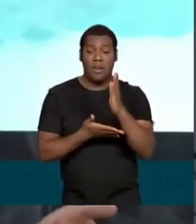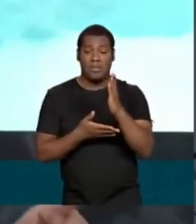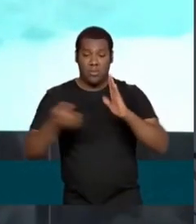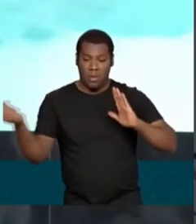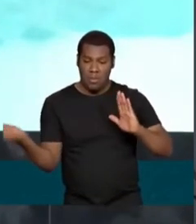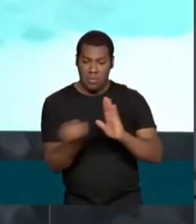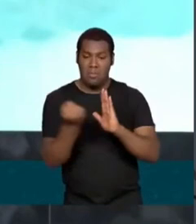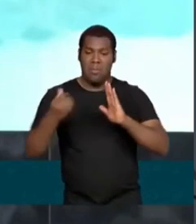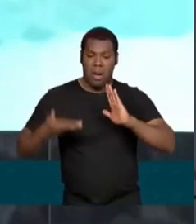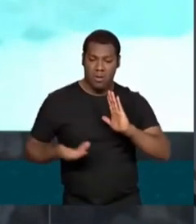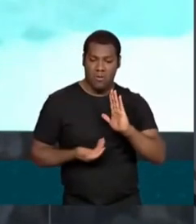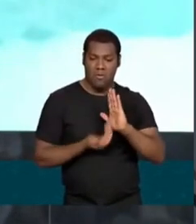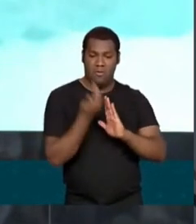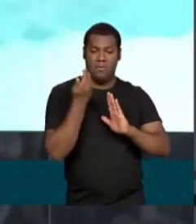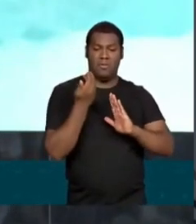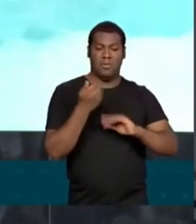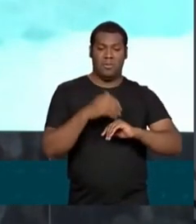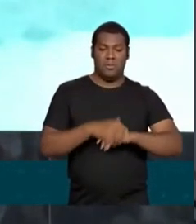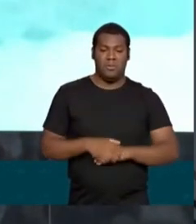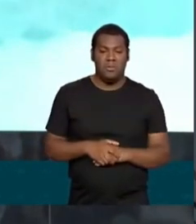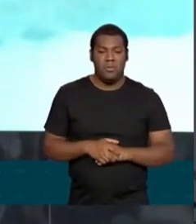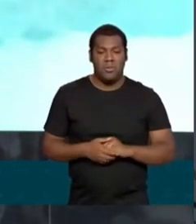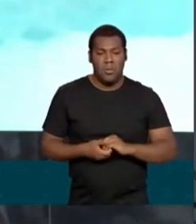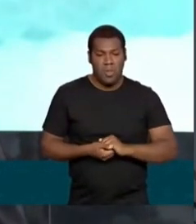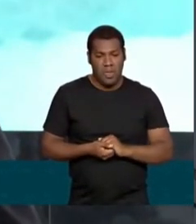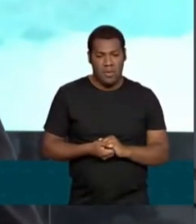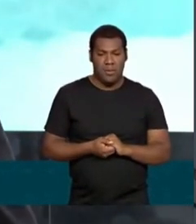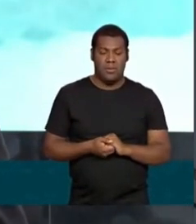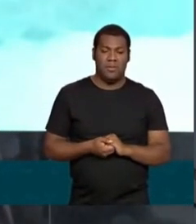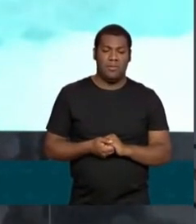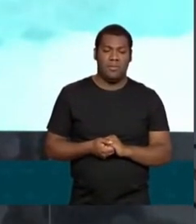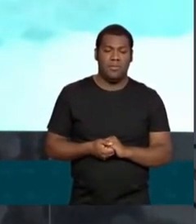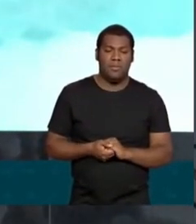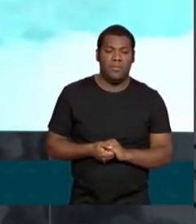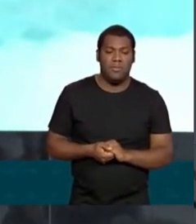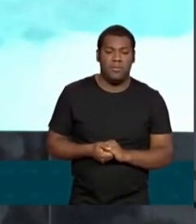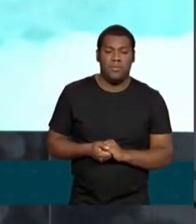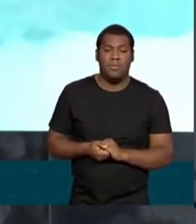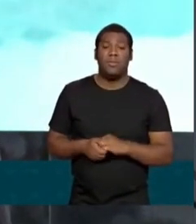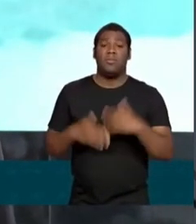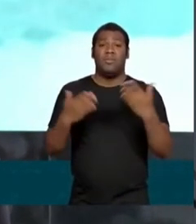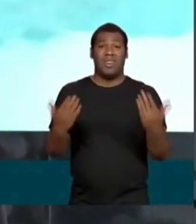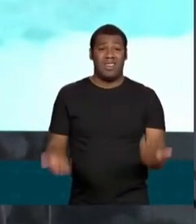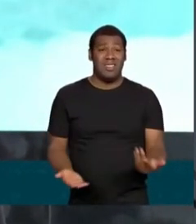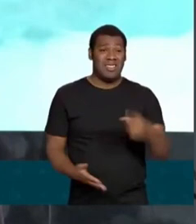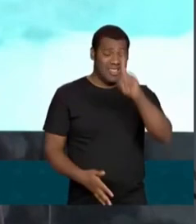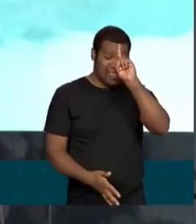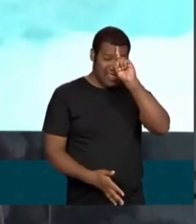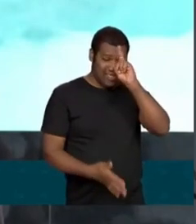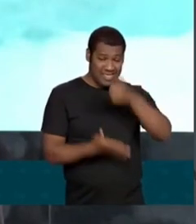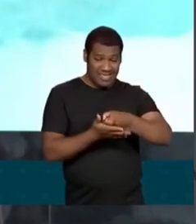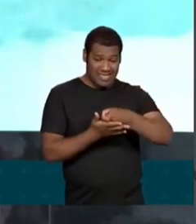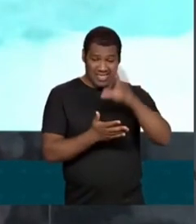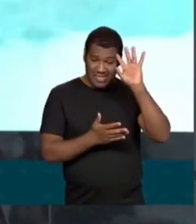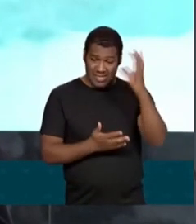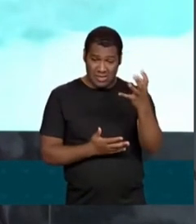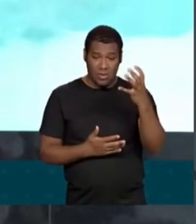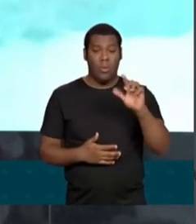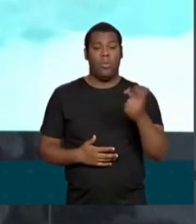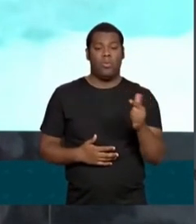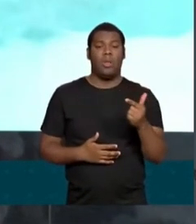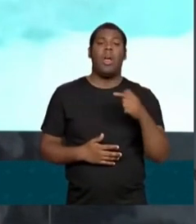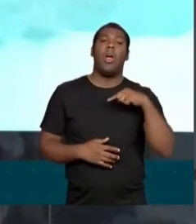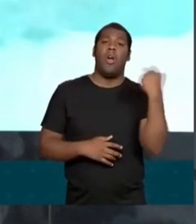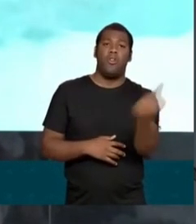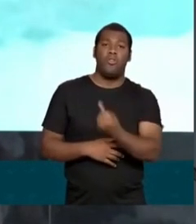é ficar com a relatorismo acabou com esse carro na Câmara já há alguma sinalização ainda não tem uma definição eh o que nós temos